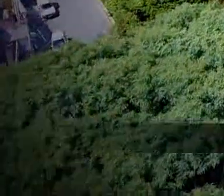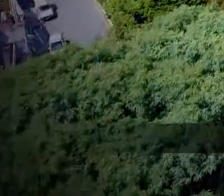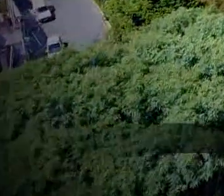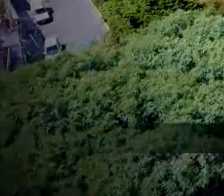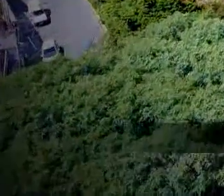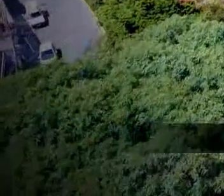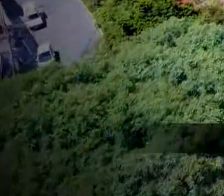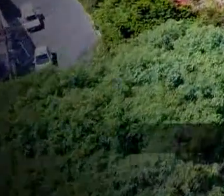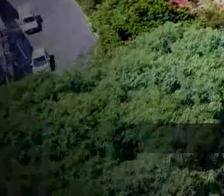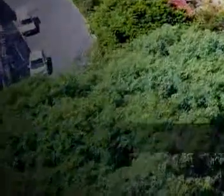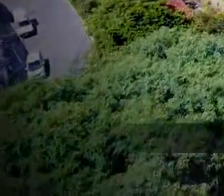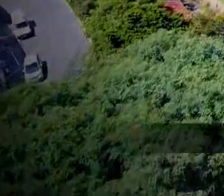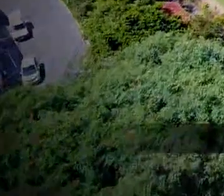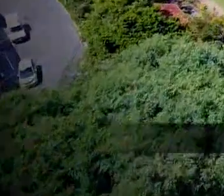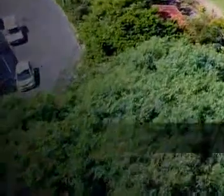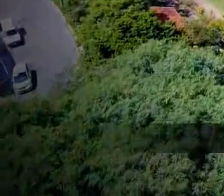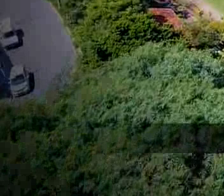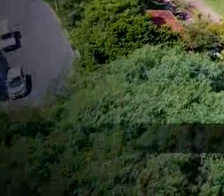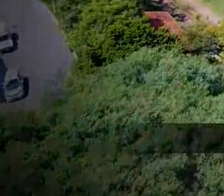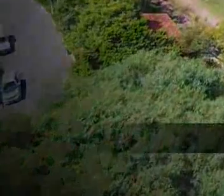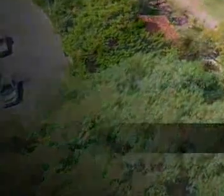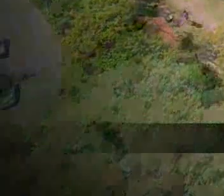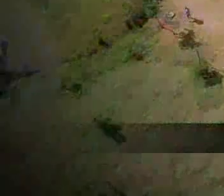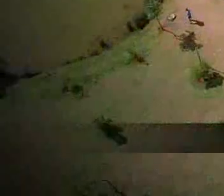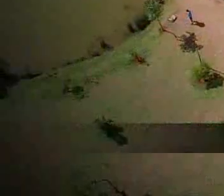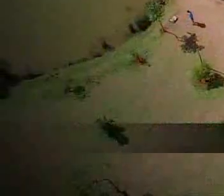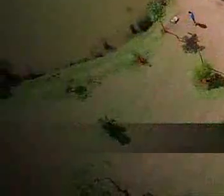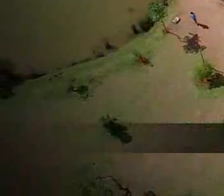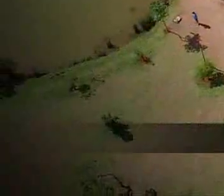aí e